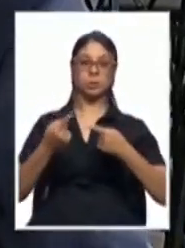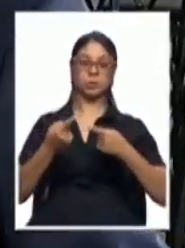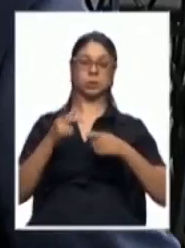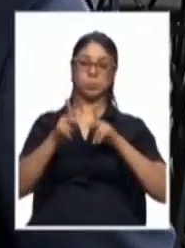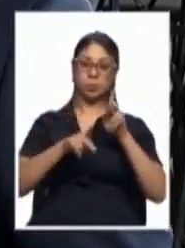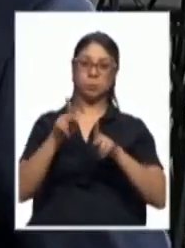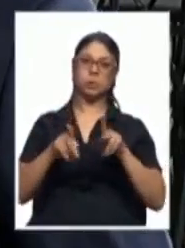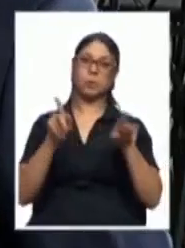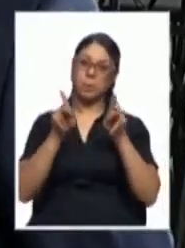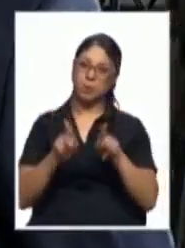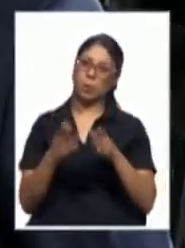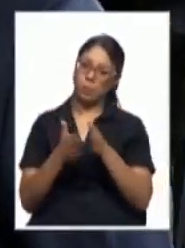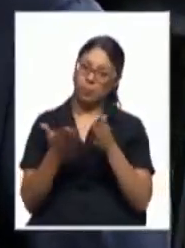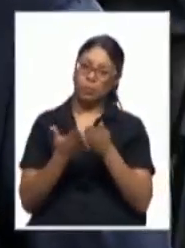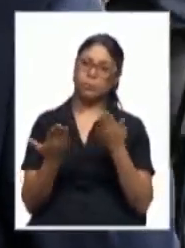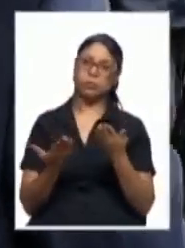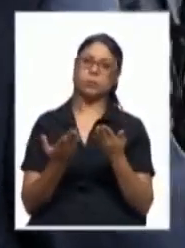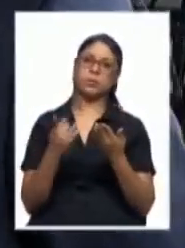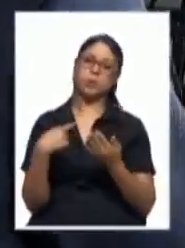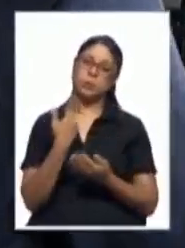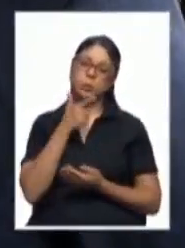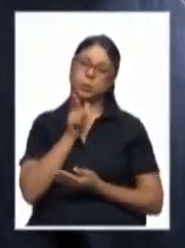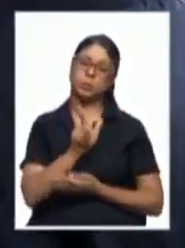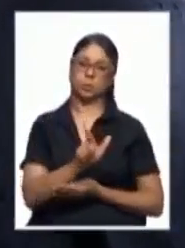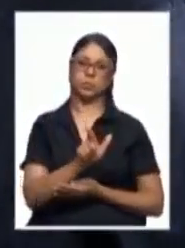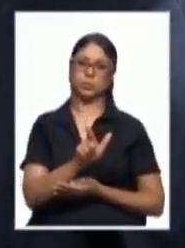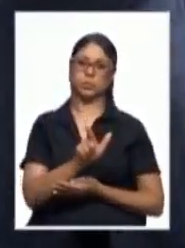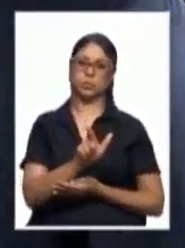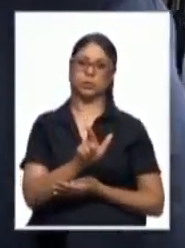renda, e que o município a gente consiga